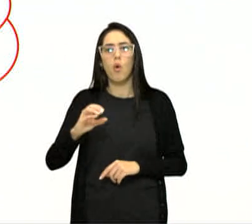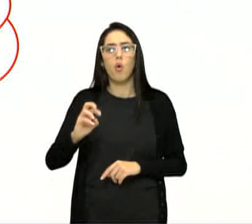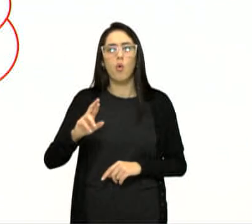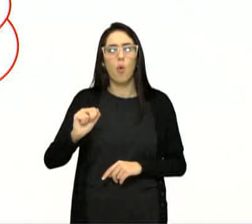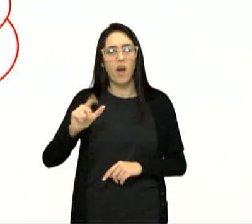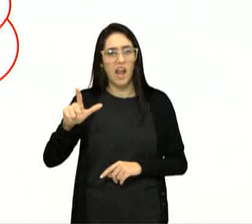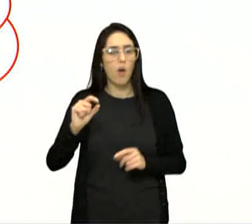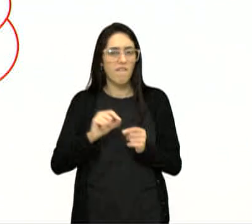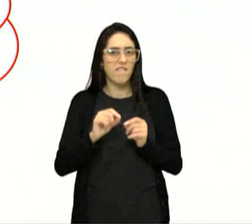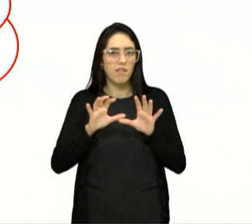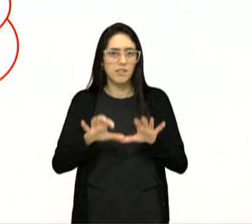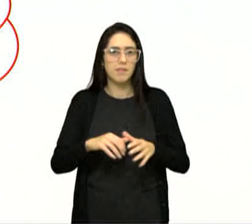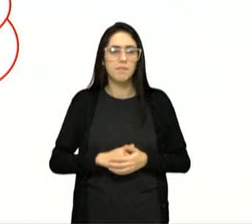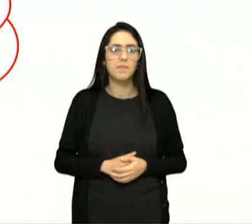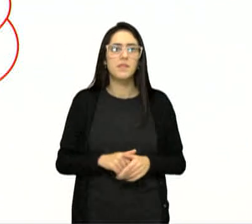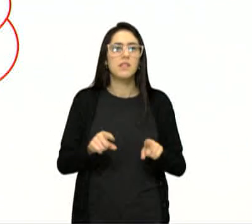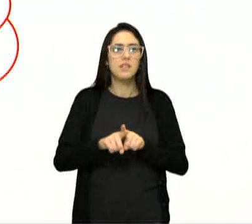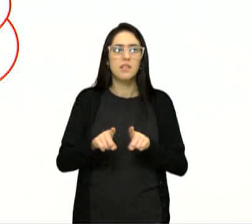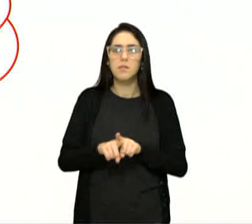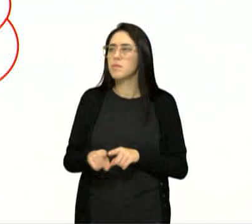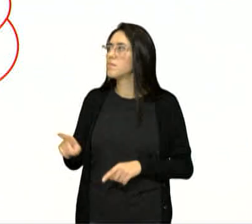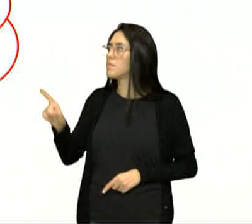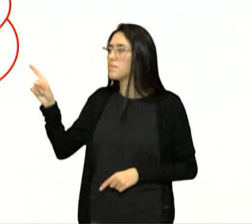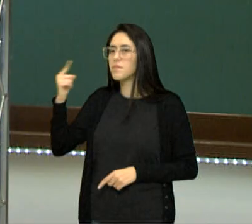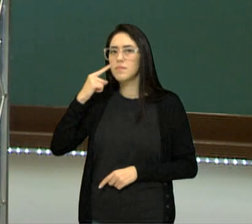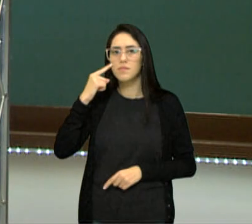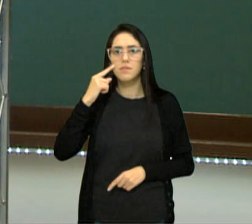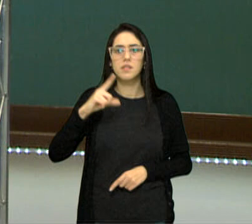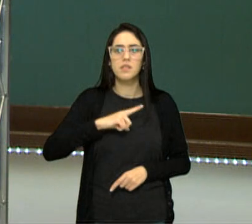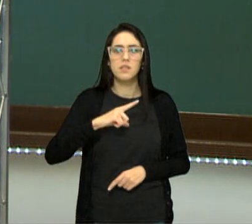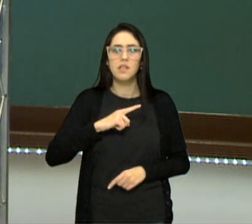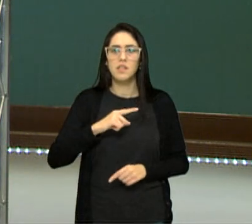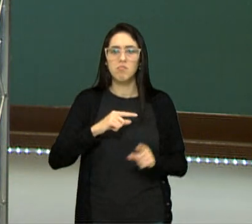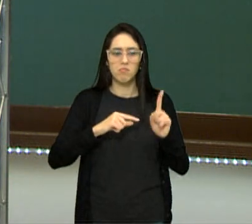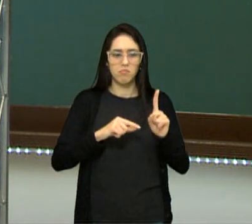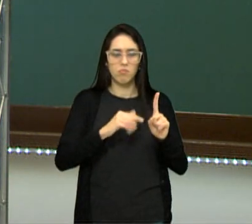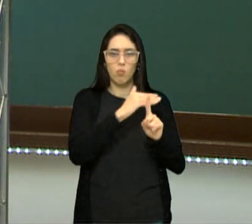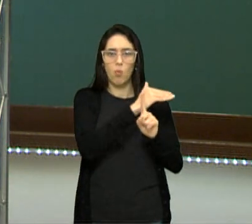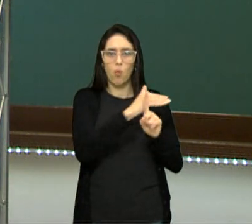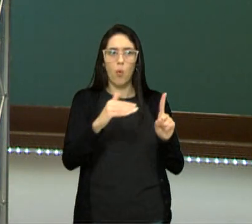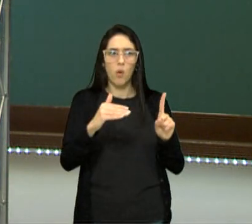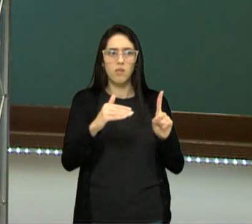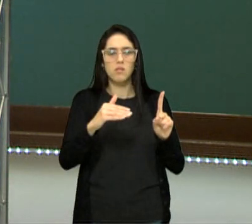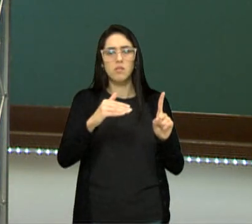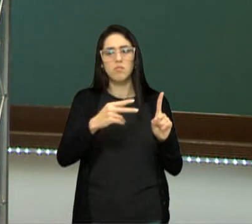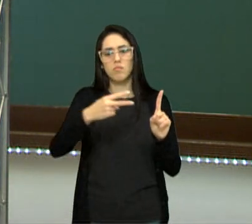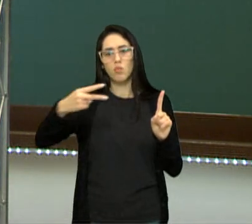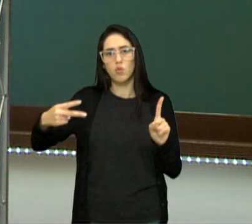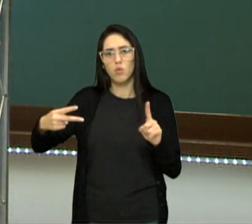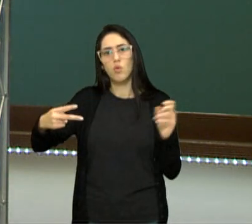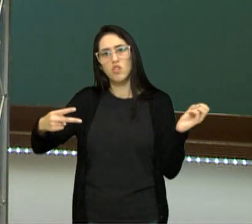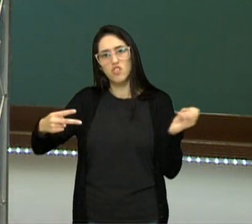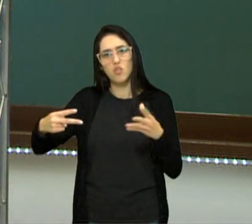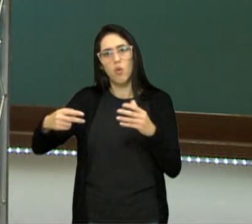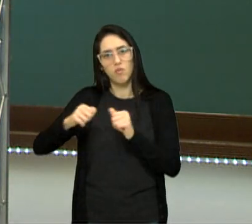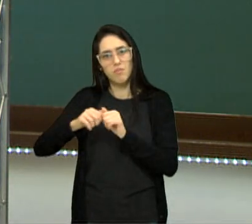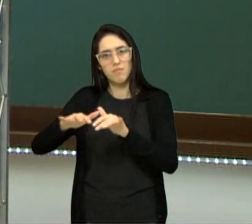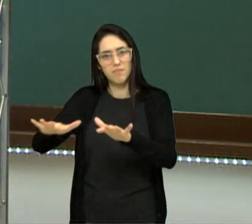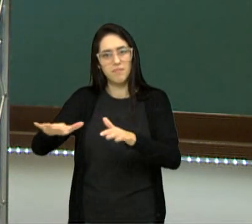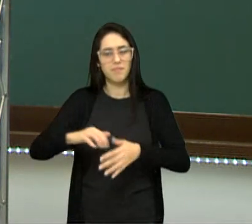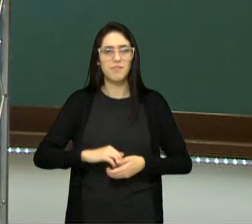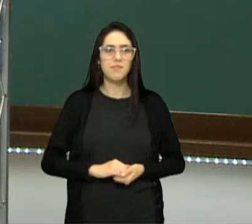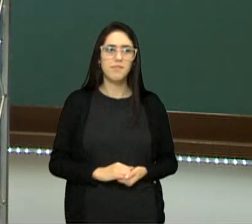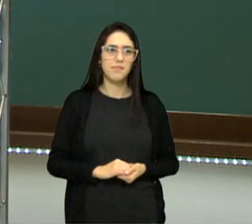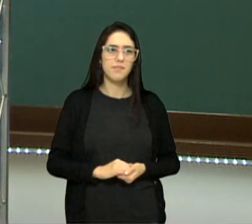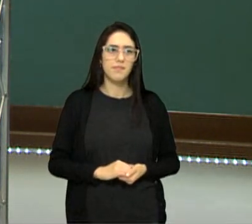E também temos aqui o processinho, ó. Veja, você tem uma planária, cortei ela em duas, ela formou dois novos indivíduos a partir daquele inicial, tá?